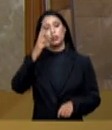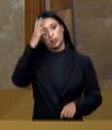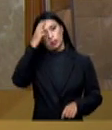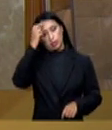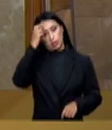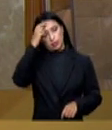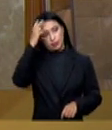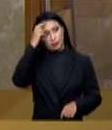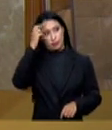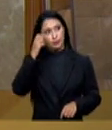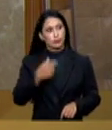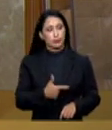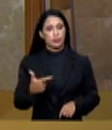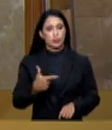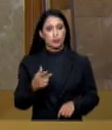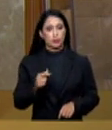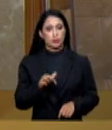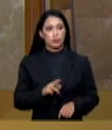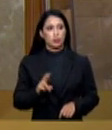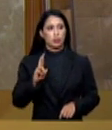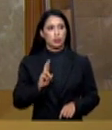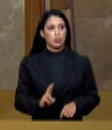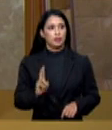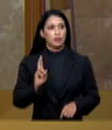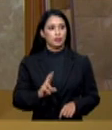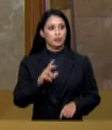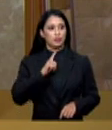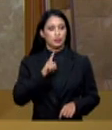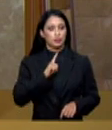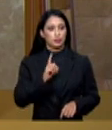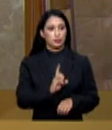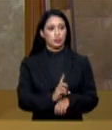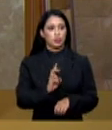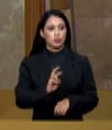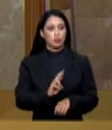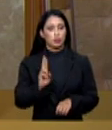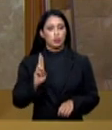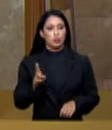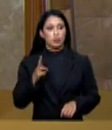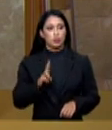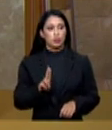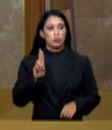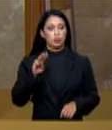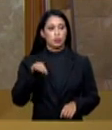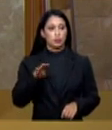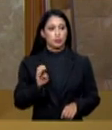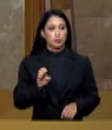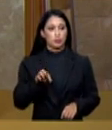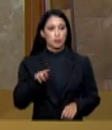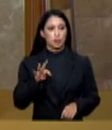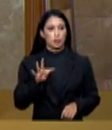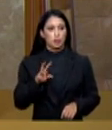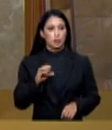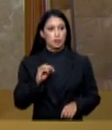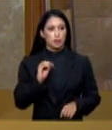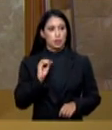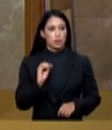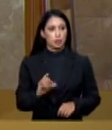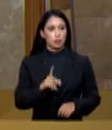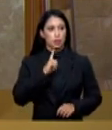Augusto Brandão de Aras e vice Procurador Geral da República Doutor Humberto Jacques de Medeiros abriu-se a sessão das